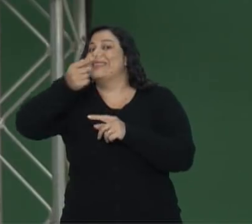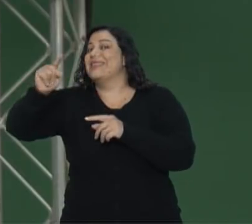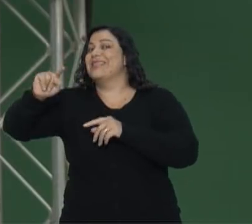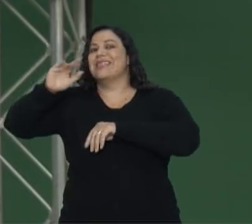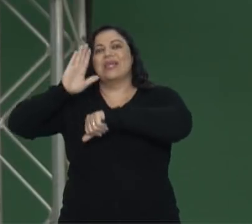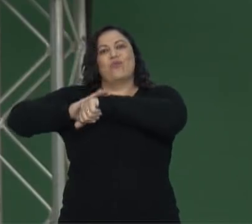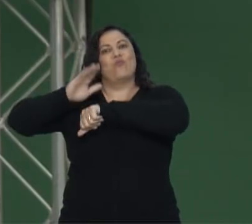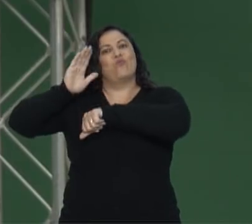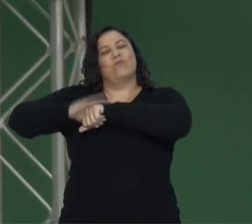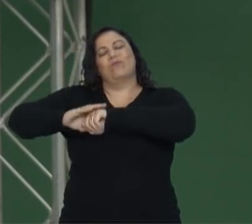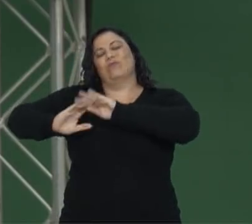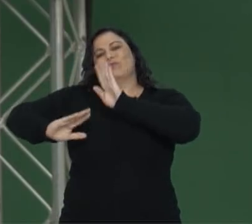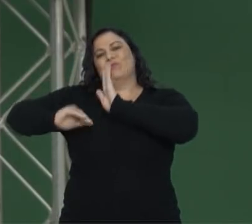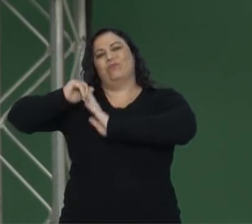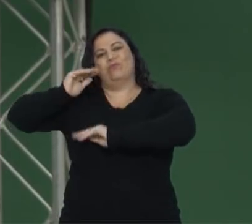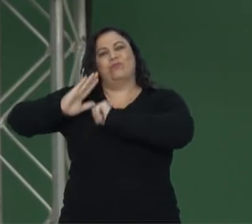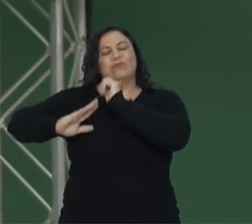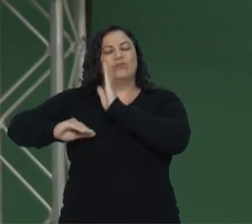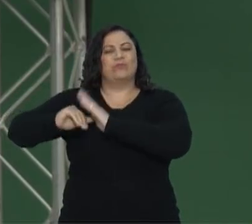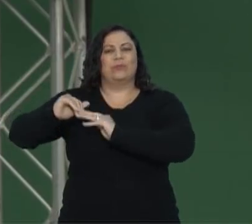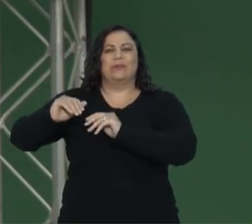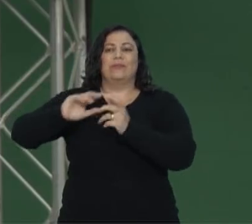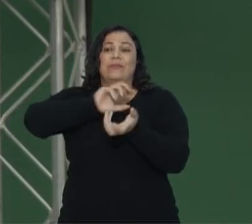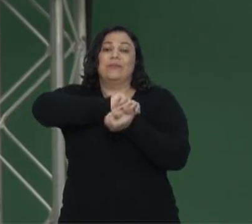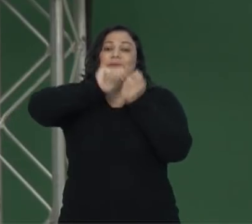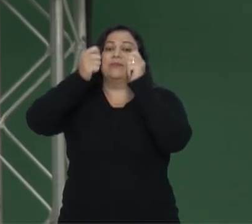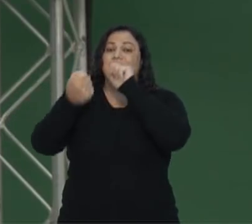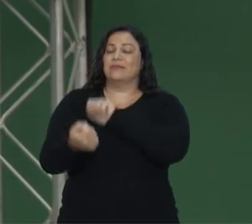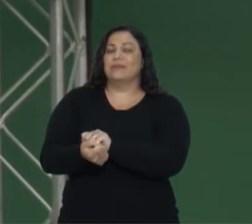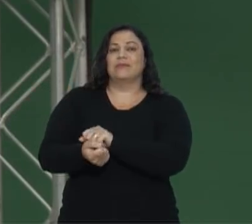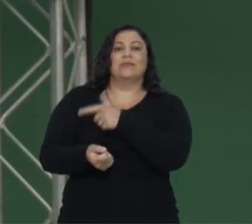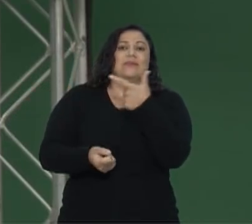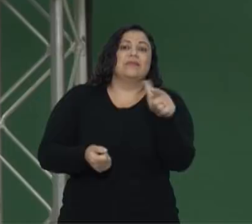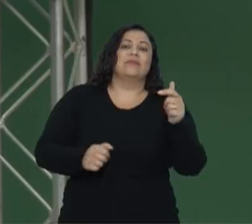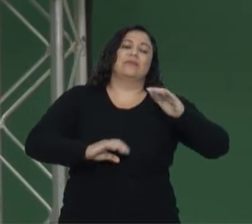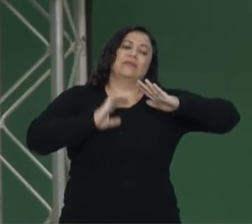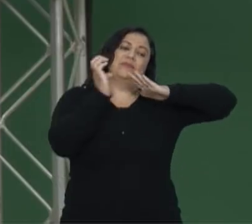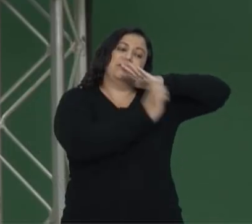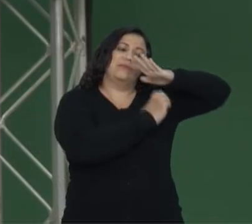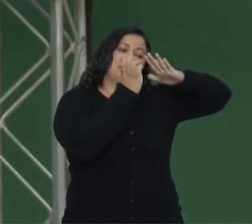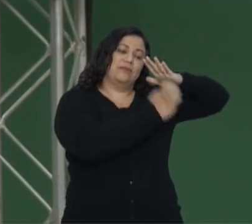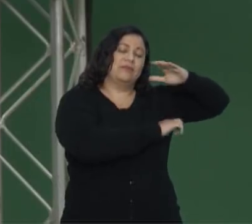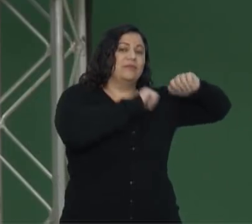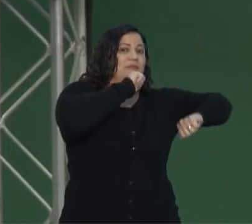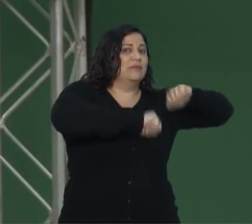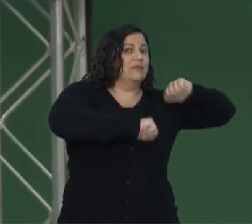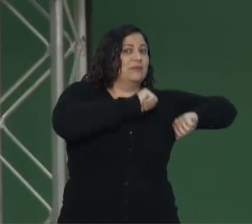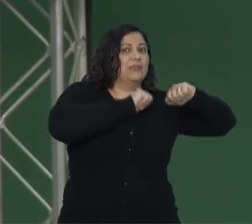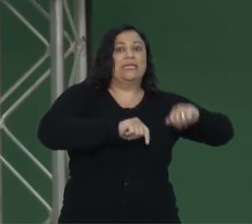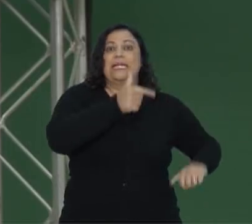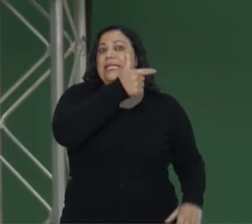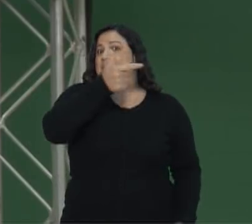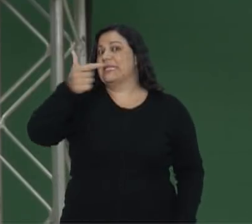manufaturado, que não passou por um processo, por exemplo, numa fábrica, numa indústria, ele não foi